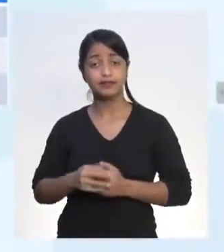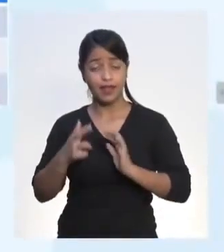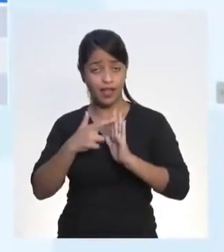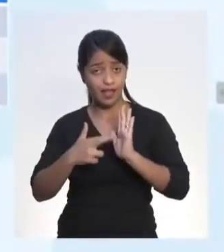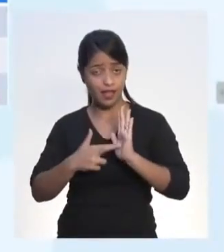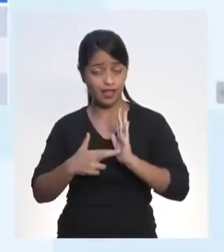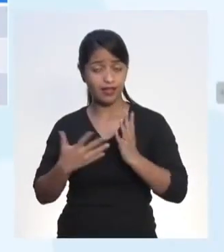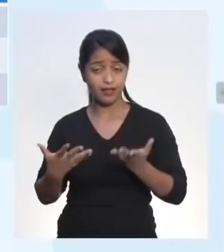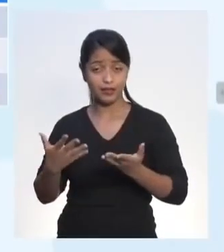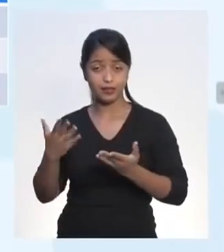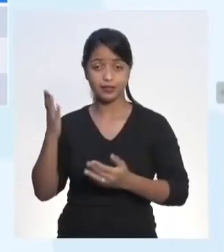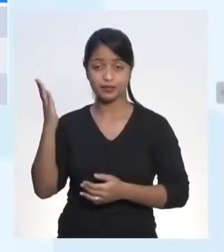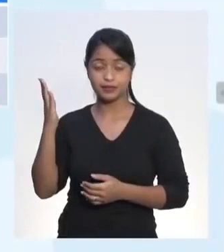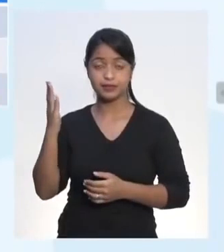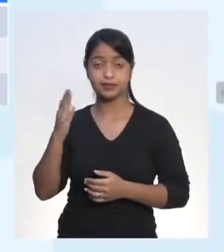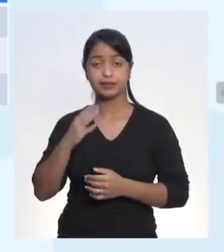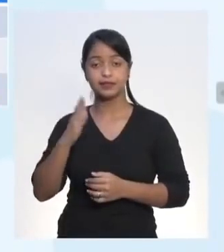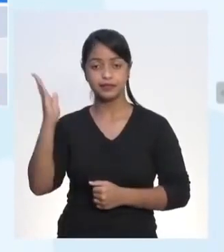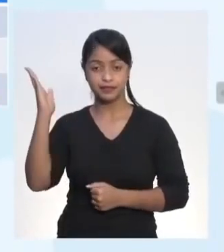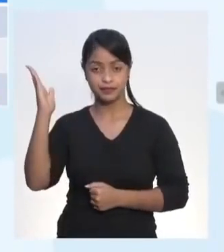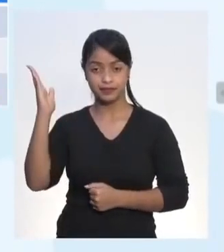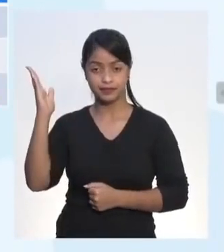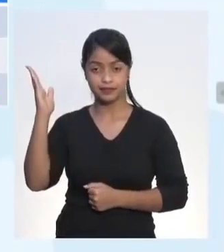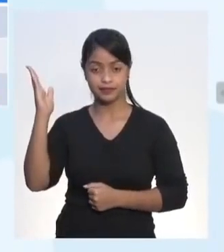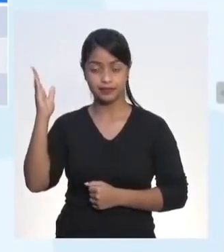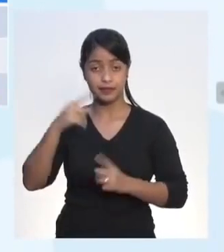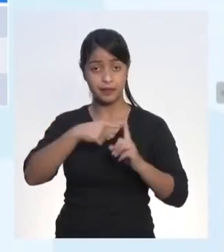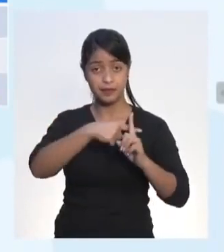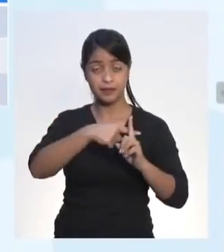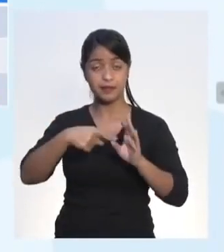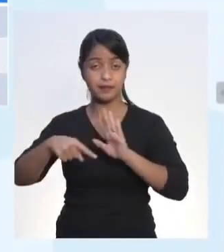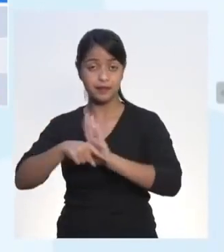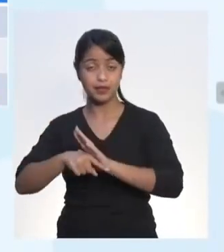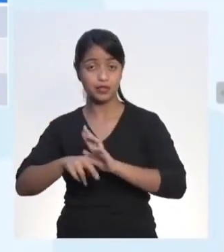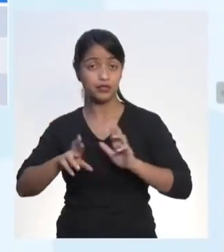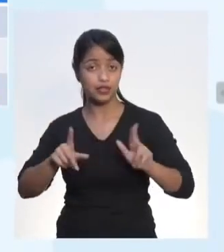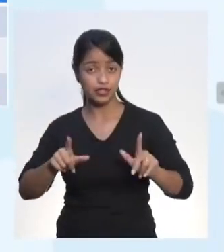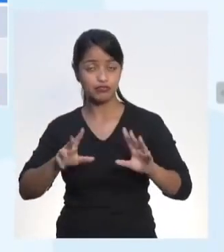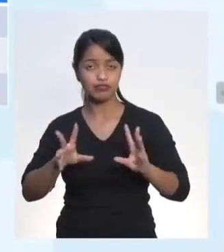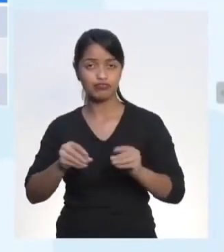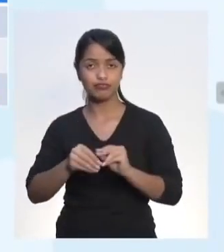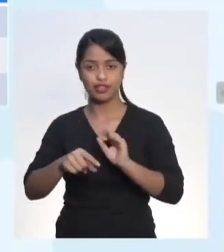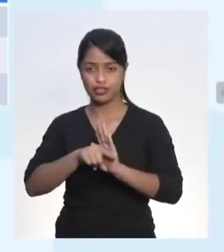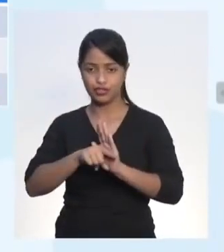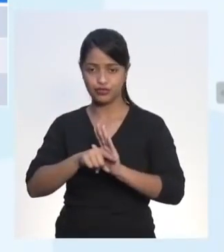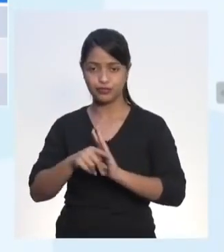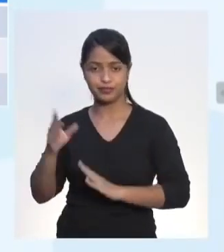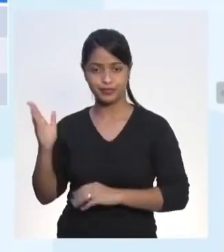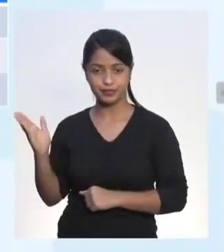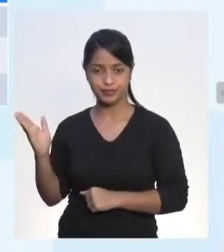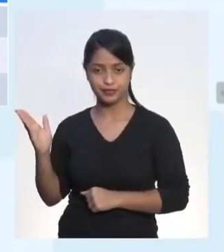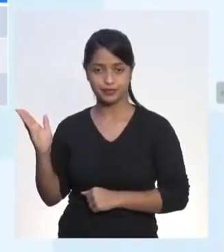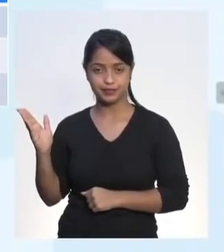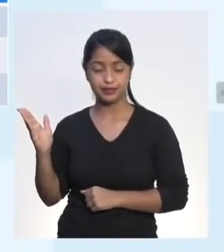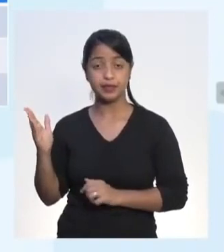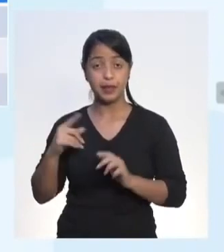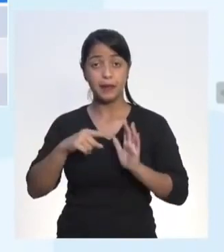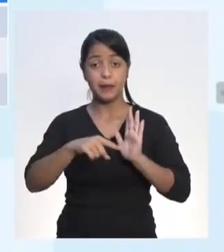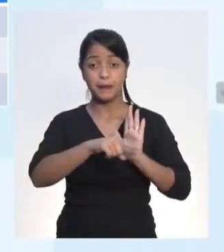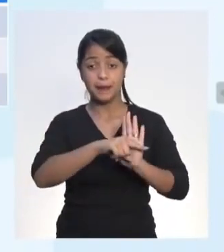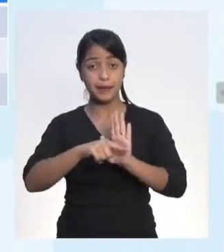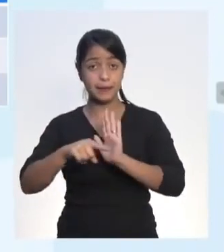ó. Sinais, no caso aqui, diferentes é negativo. Sinais iguais, o 2 aqui teria que